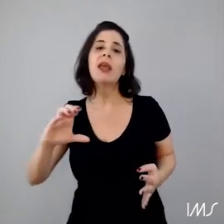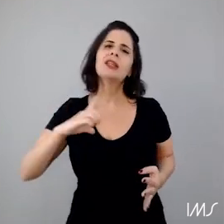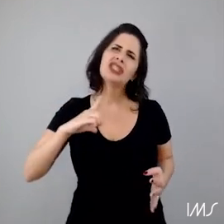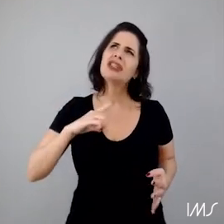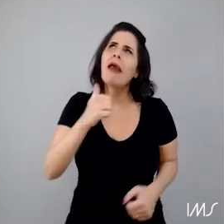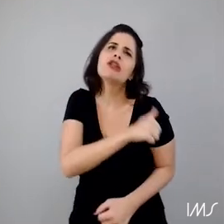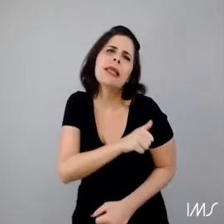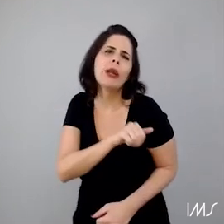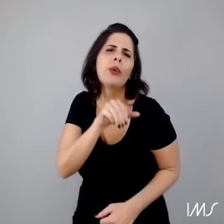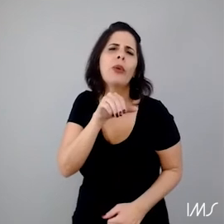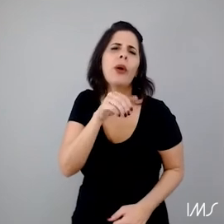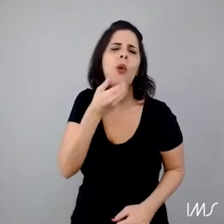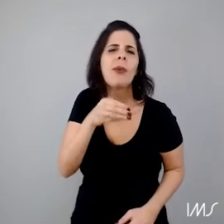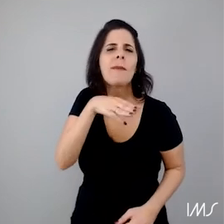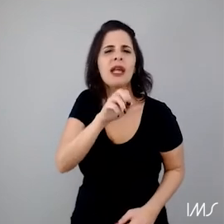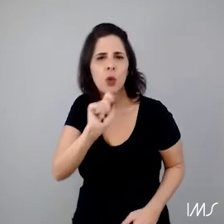Wilson Coutinho.